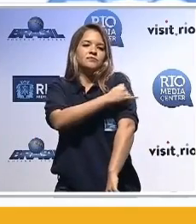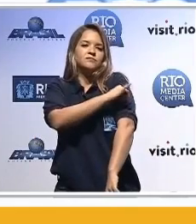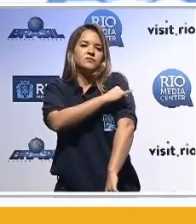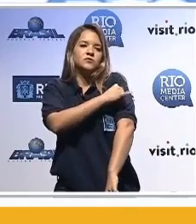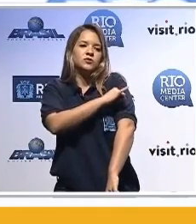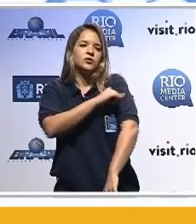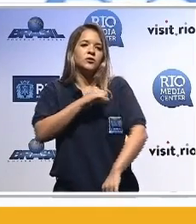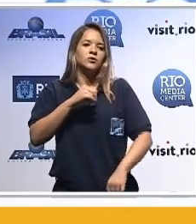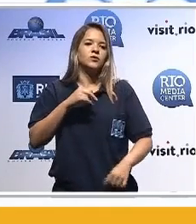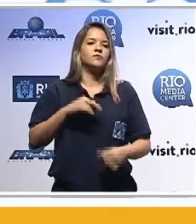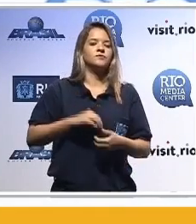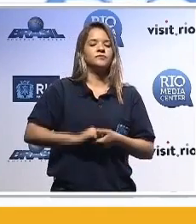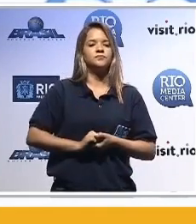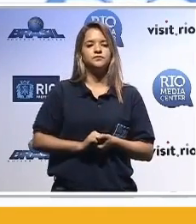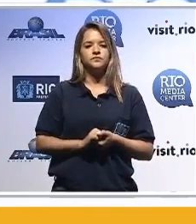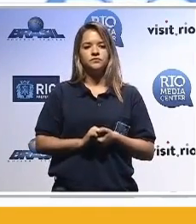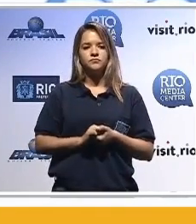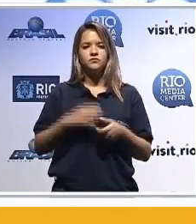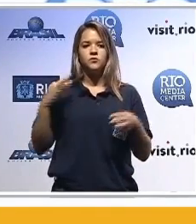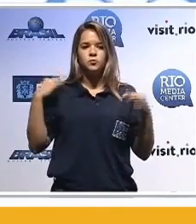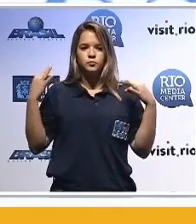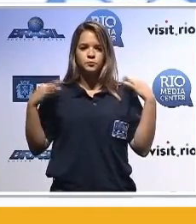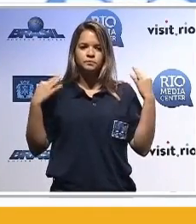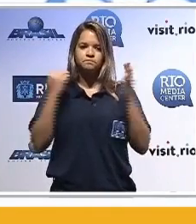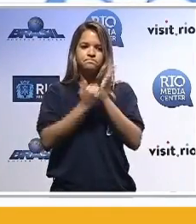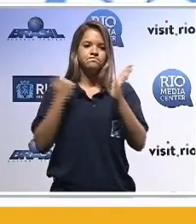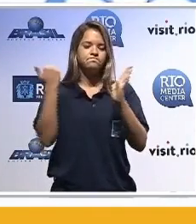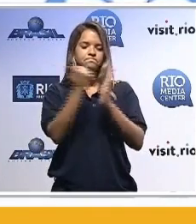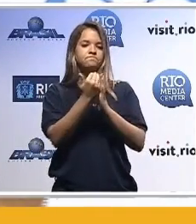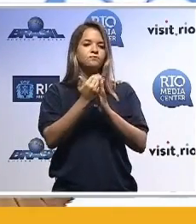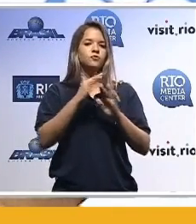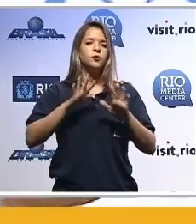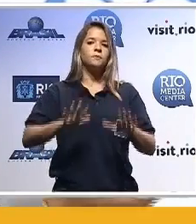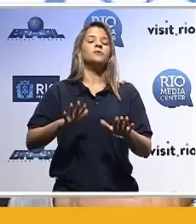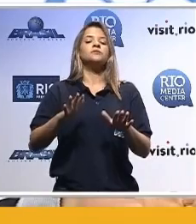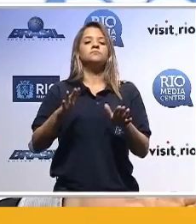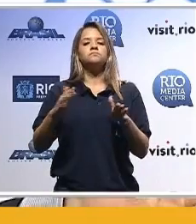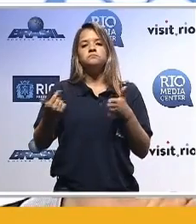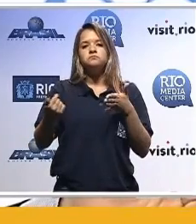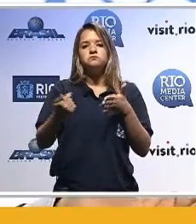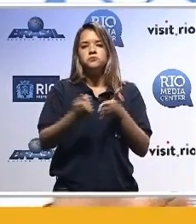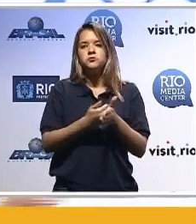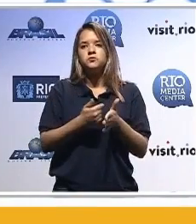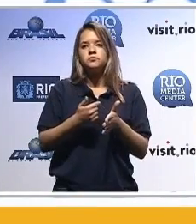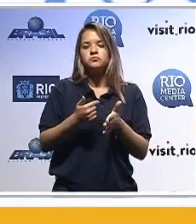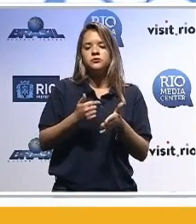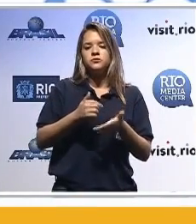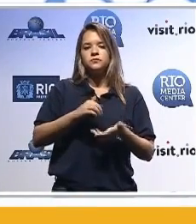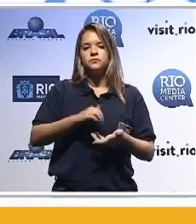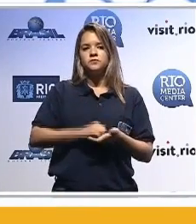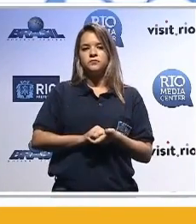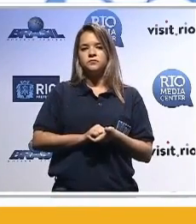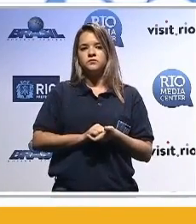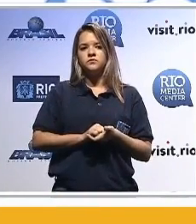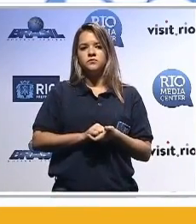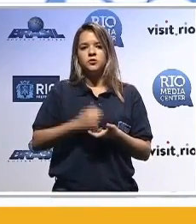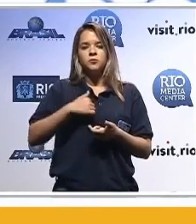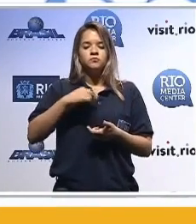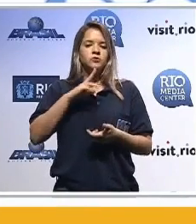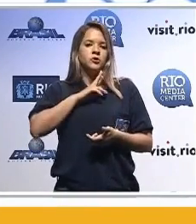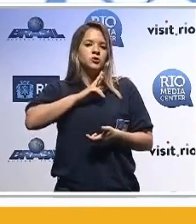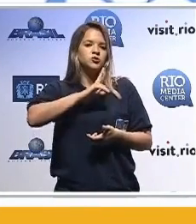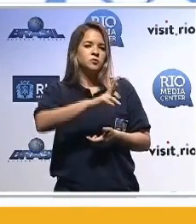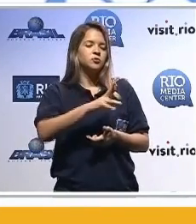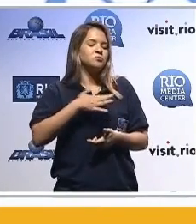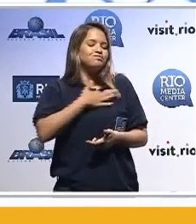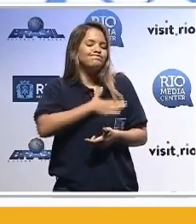Né. Mas essa pergunta, eu gostaria de acompanhar o raciocínio do ministro, e nós respondemos ela assim,